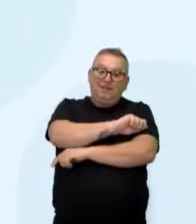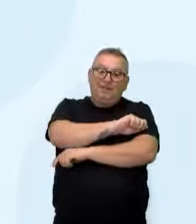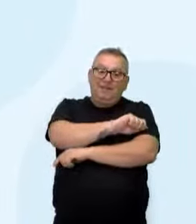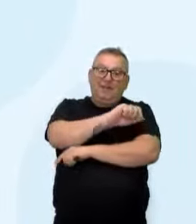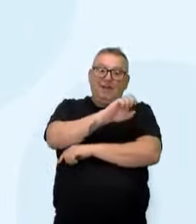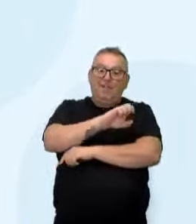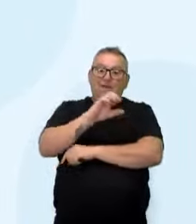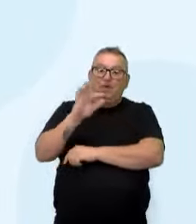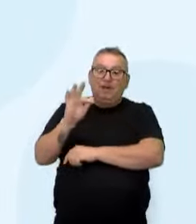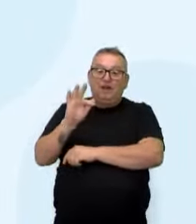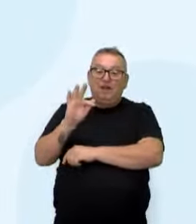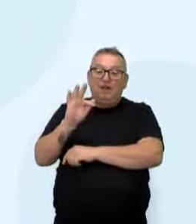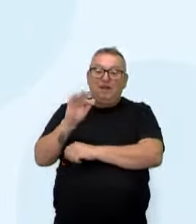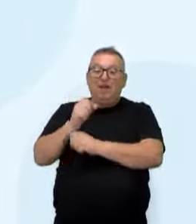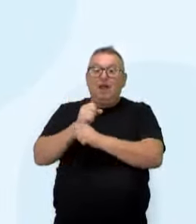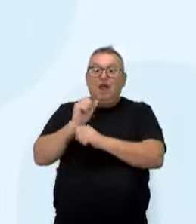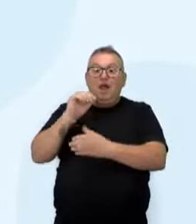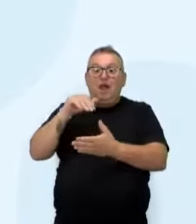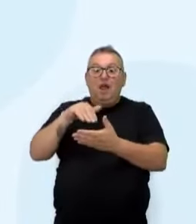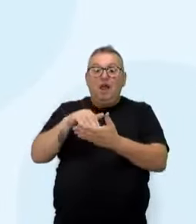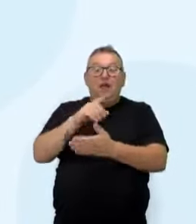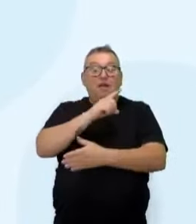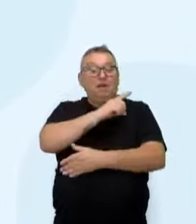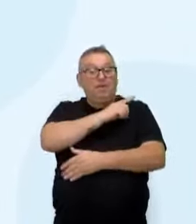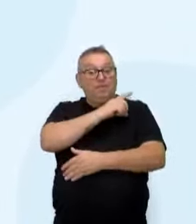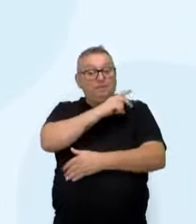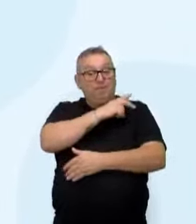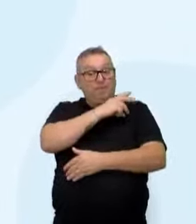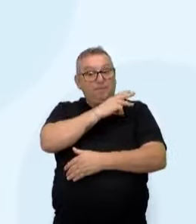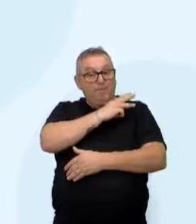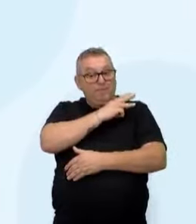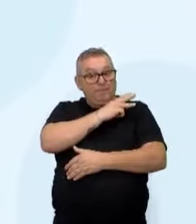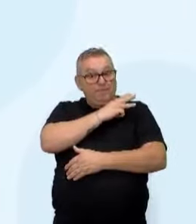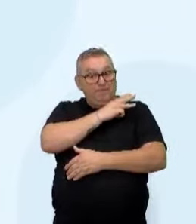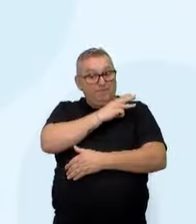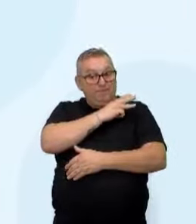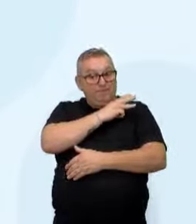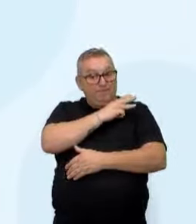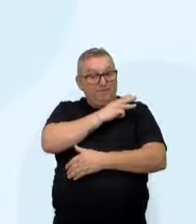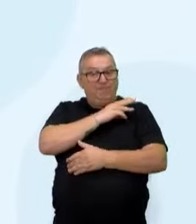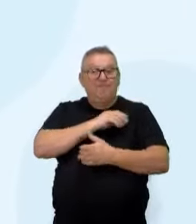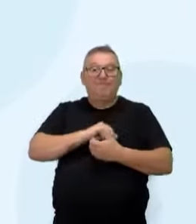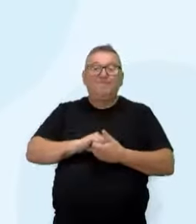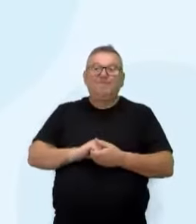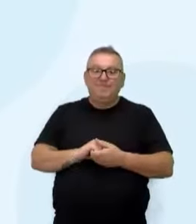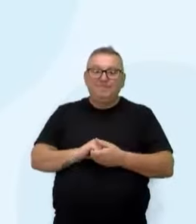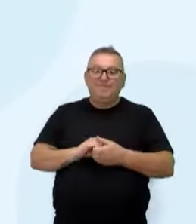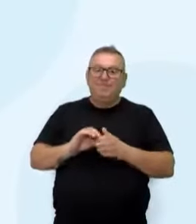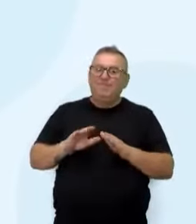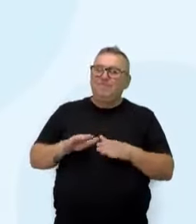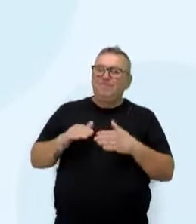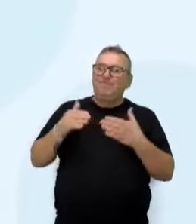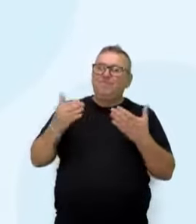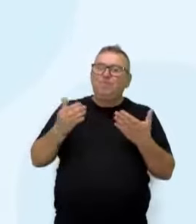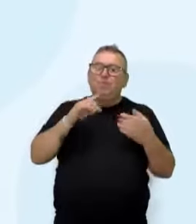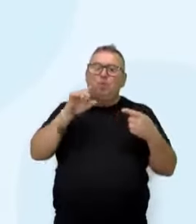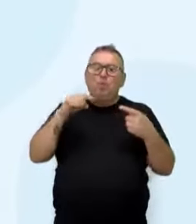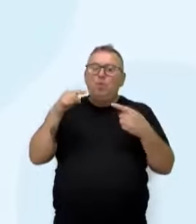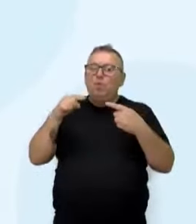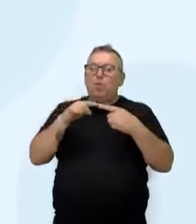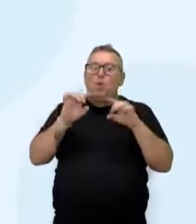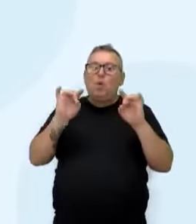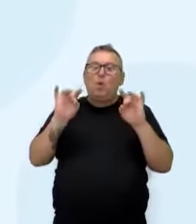estudantes do ensino fundamental, anos finais, e também os estudantes do ensino médio. E quais são os